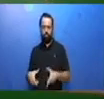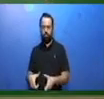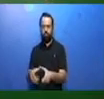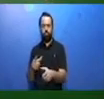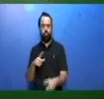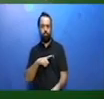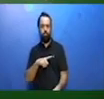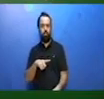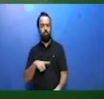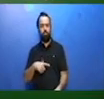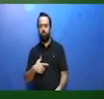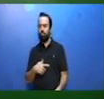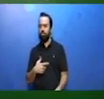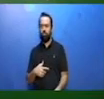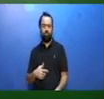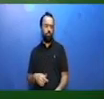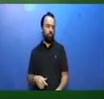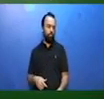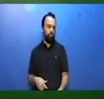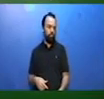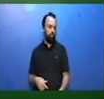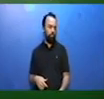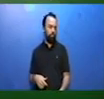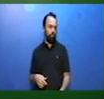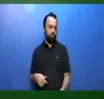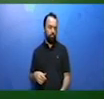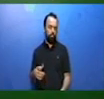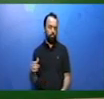para todas as crianças. Certo?